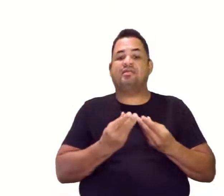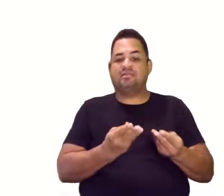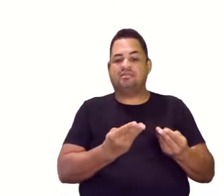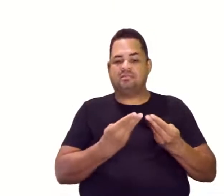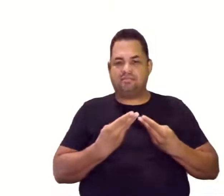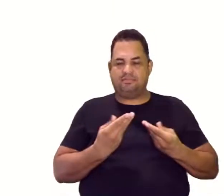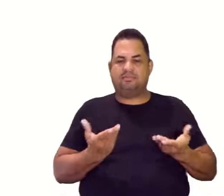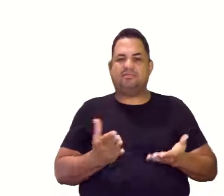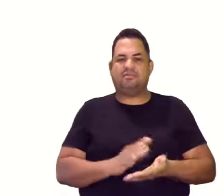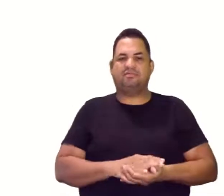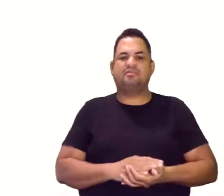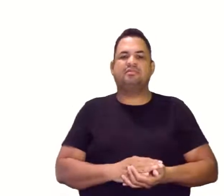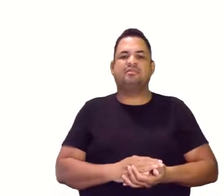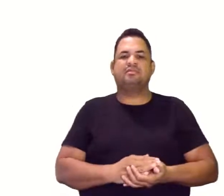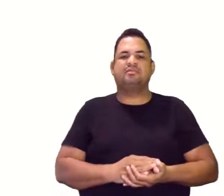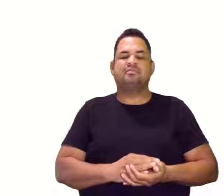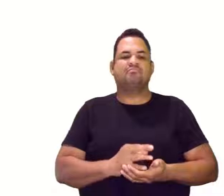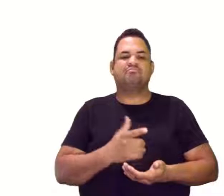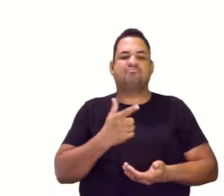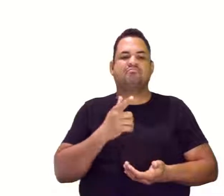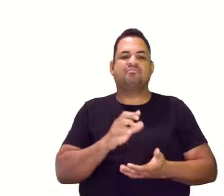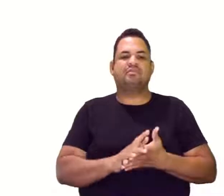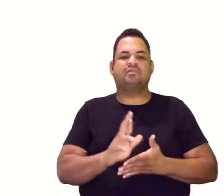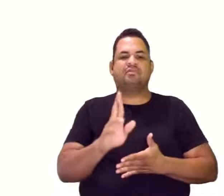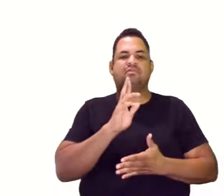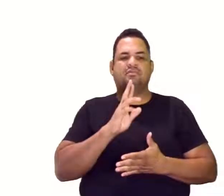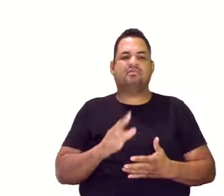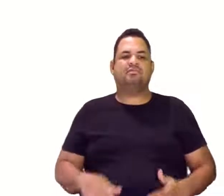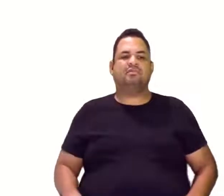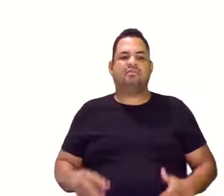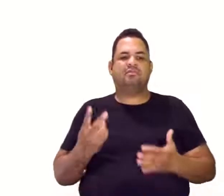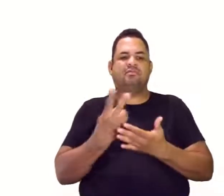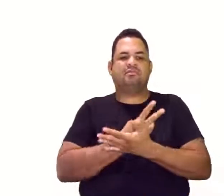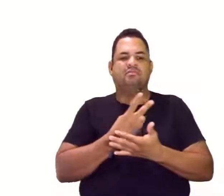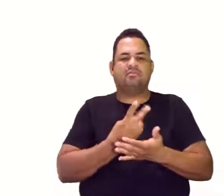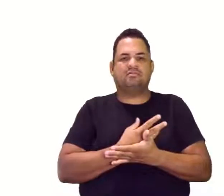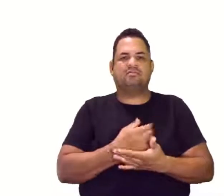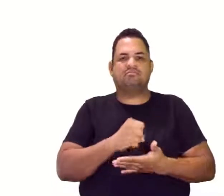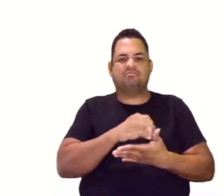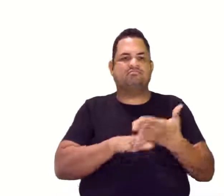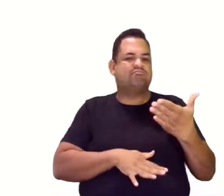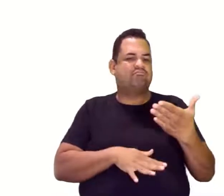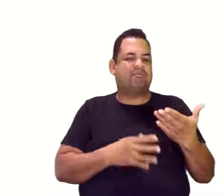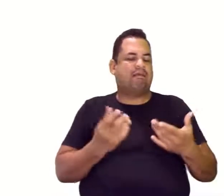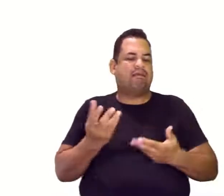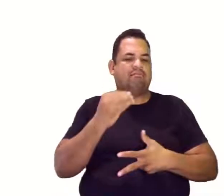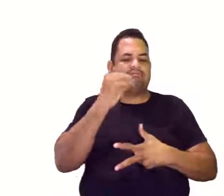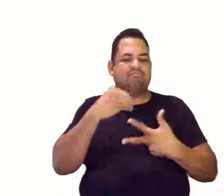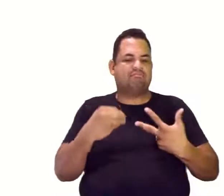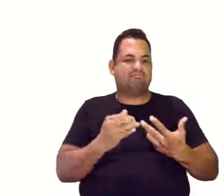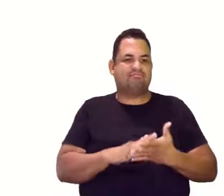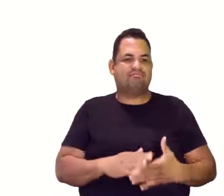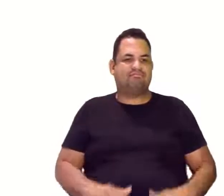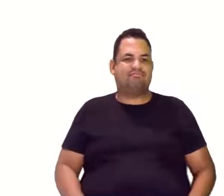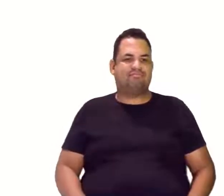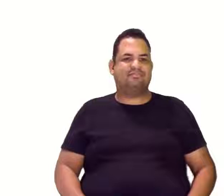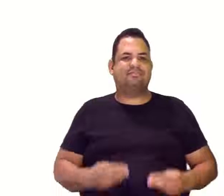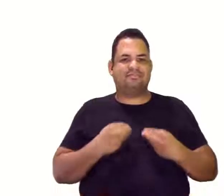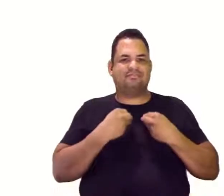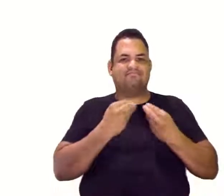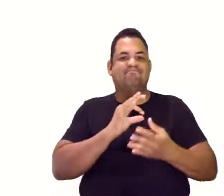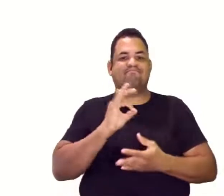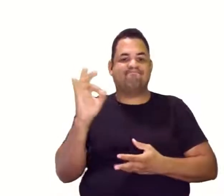Mas 306 não tá na resposta. Não tem, então não tá tem, errado, tá errado, né? Nem botou uma questão sem gabarito. Né? Só que tá